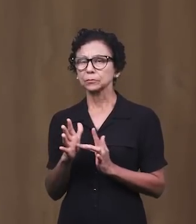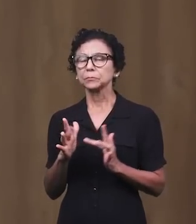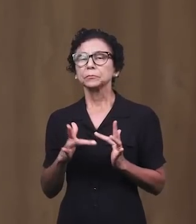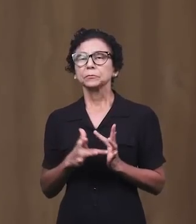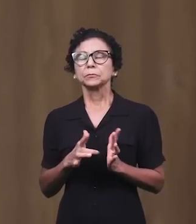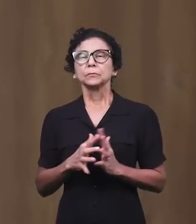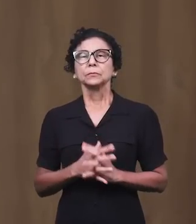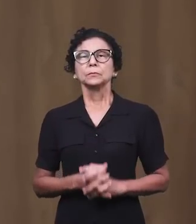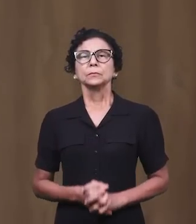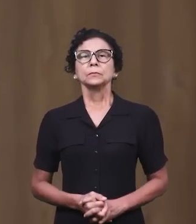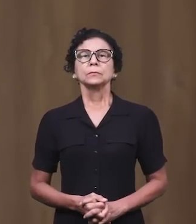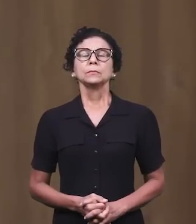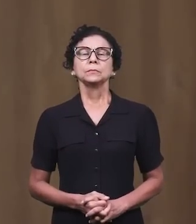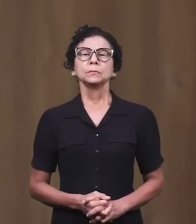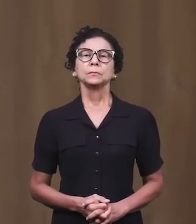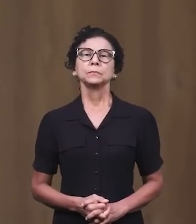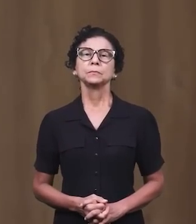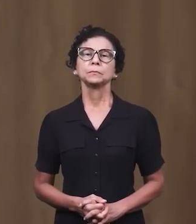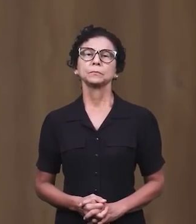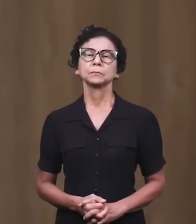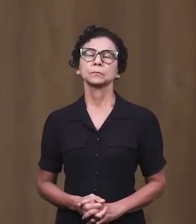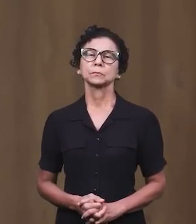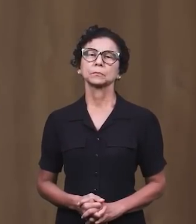Jesus. Mas nós temos na Bíblia